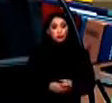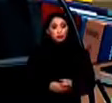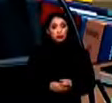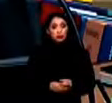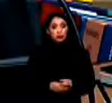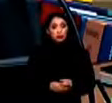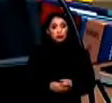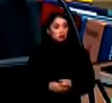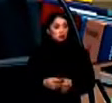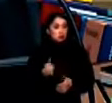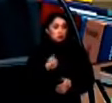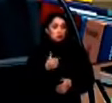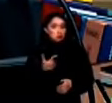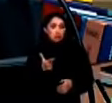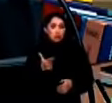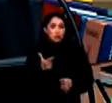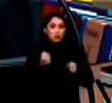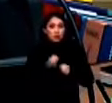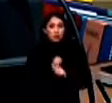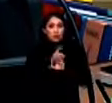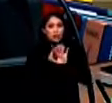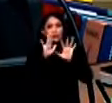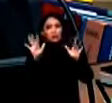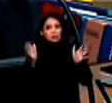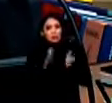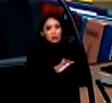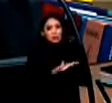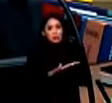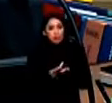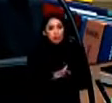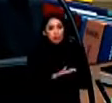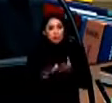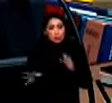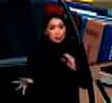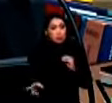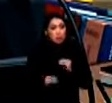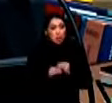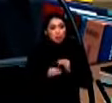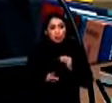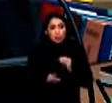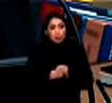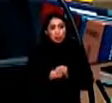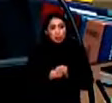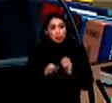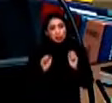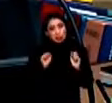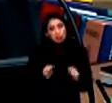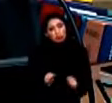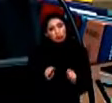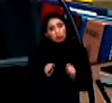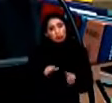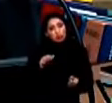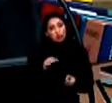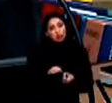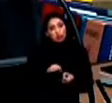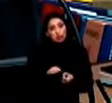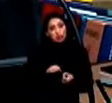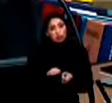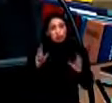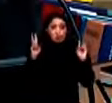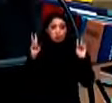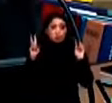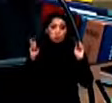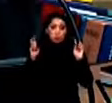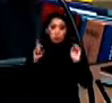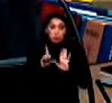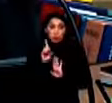Eu não tenho mais esclarecimentos que eventualmente possam ser feitos aqui em matéria